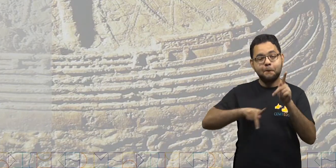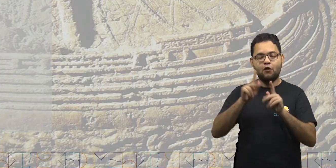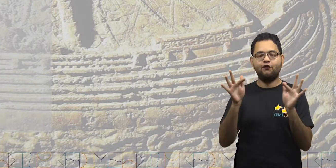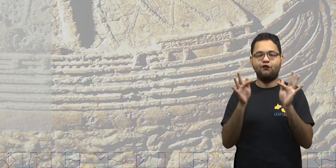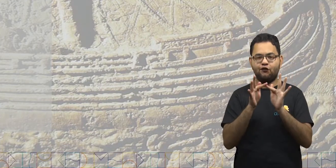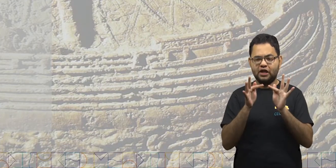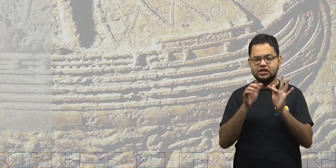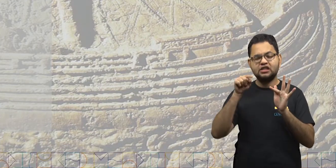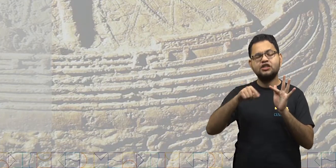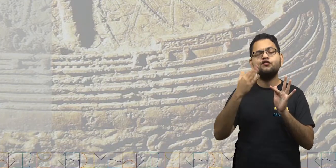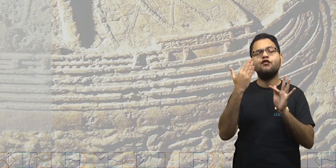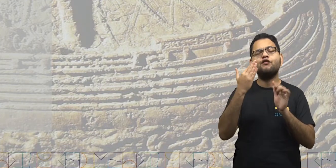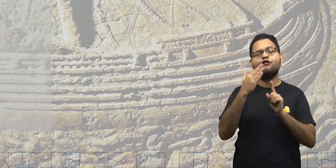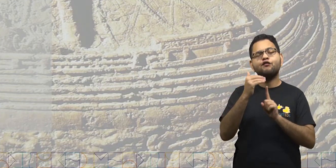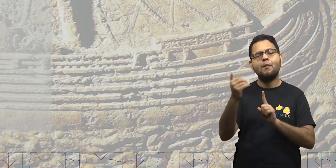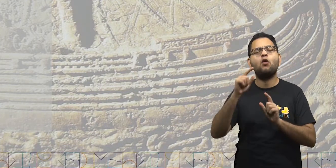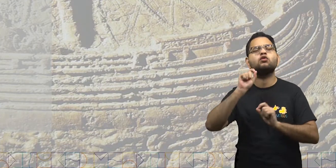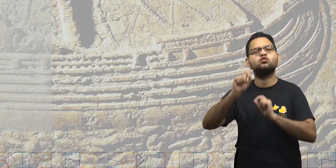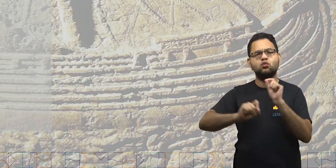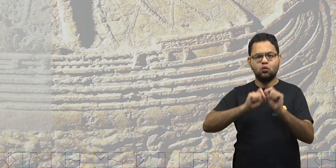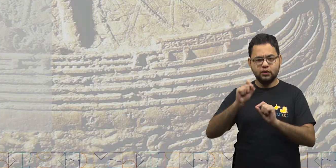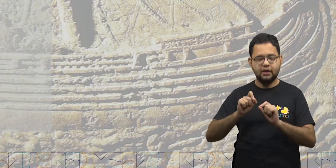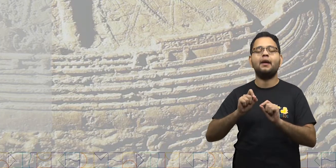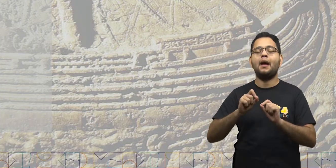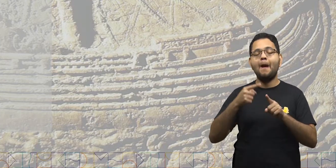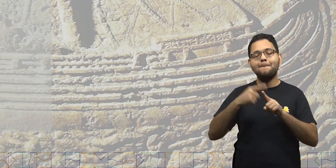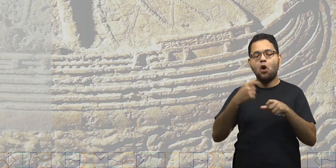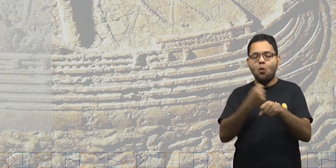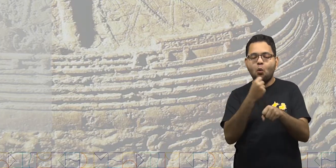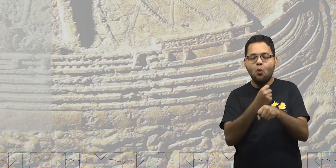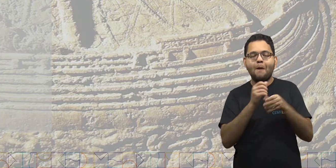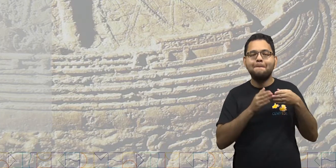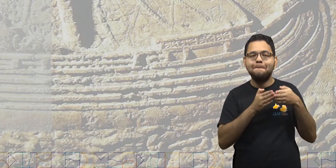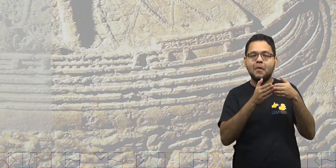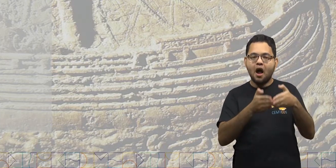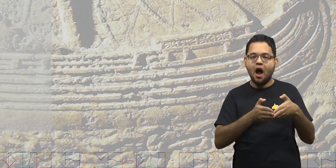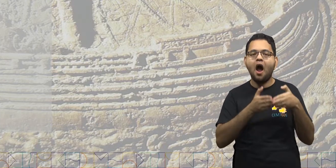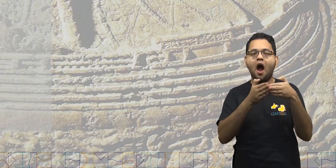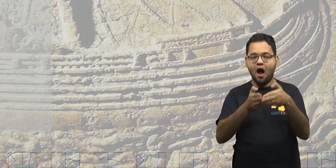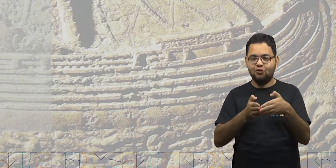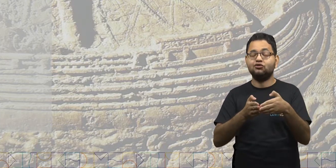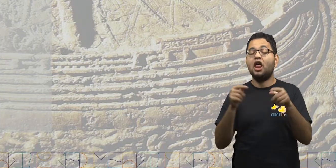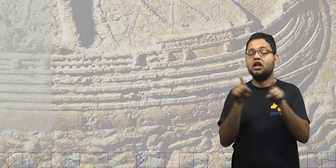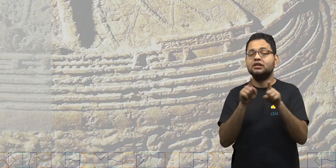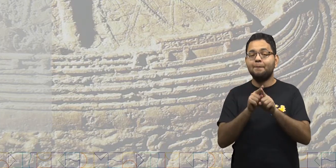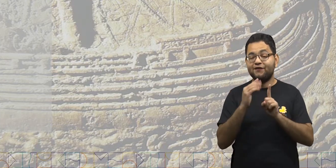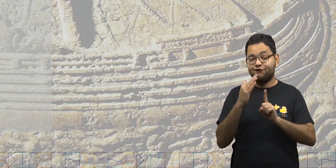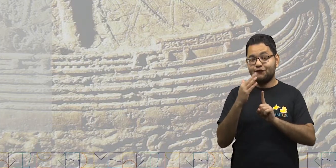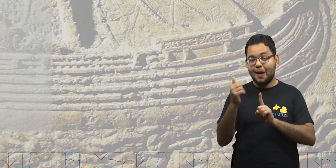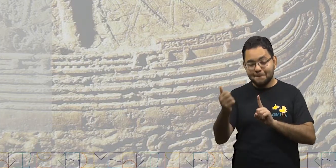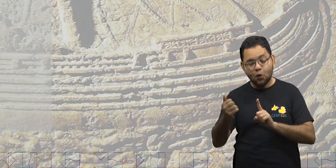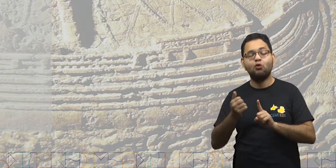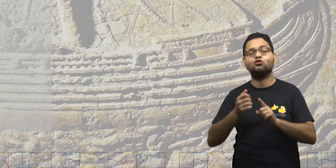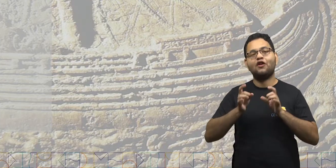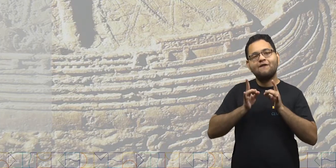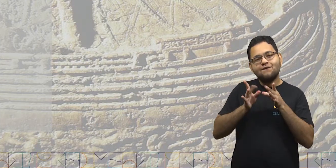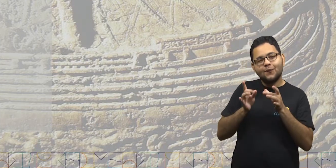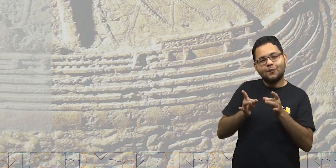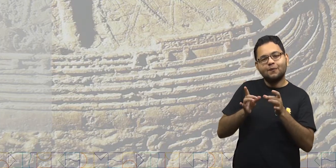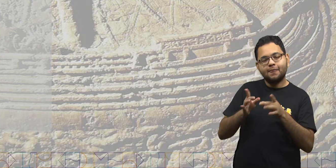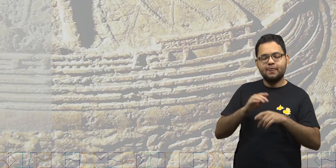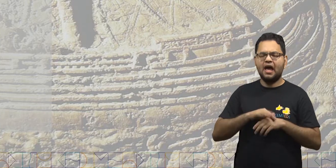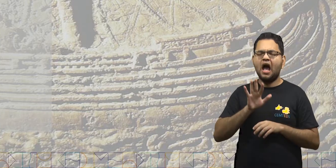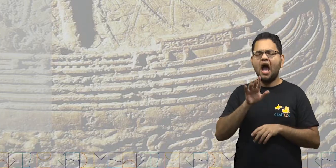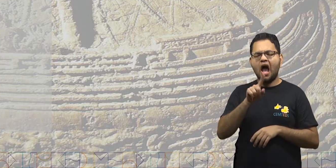construir grandes navios e navegar pelo mar Mediterrâneo com eles. Eram comerciantes e grandes navegadores.